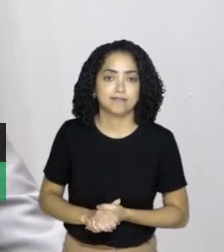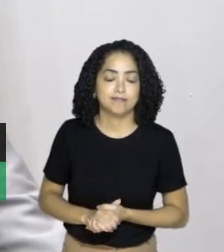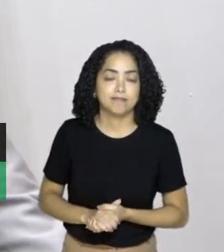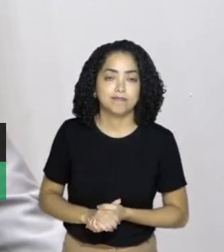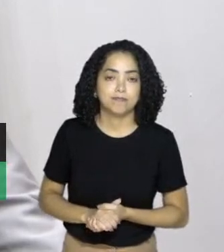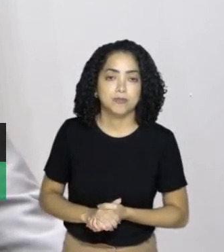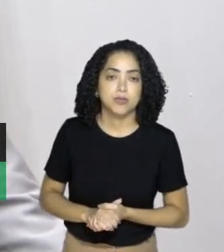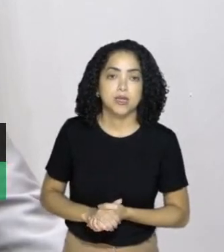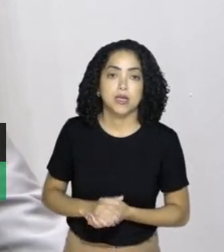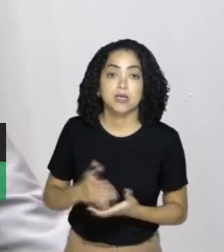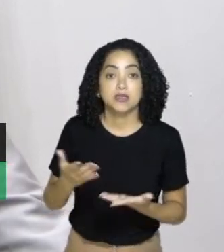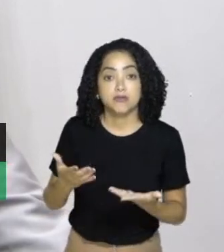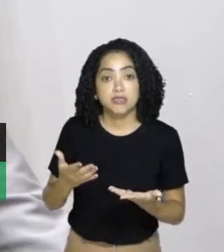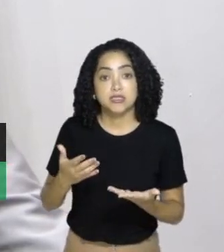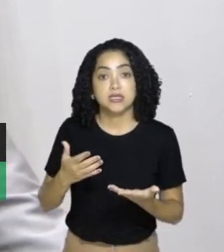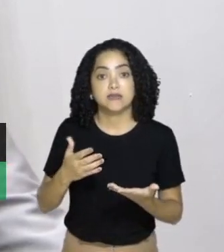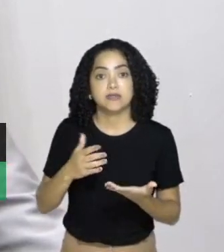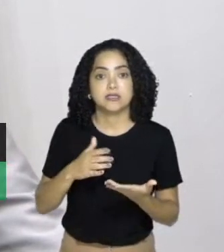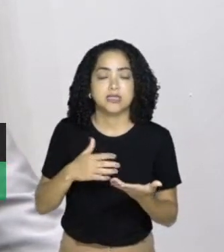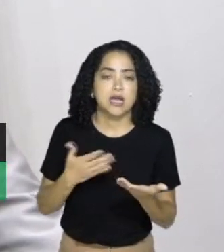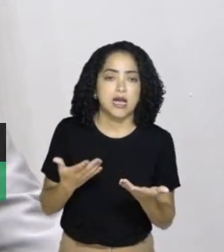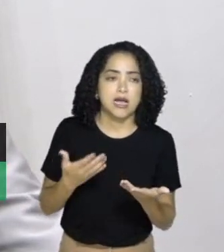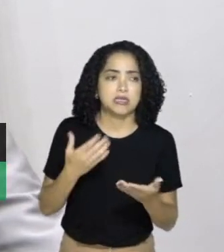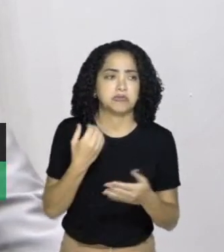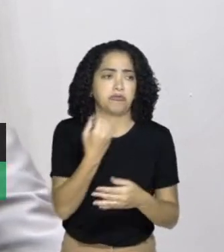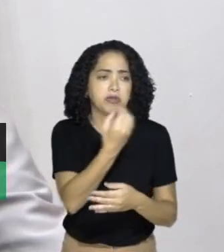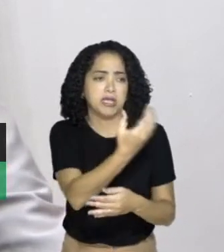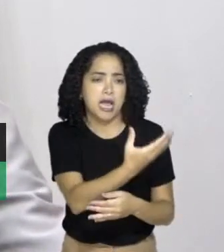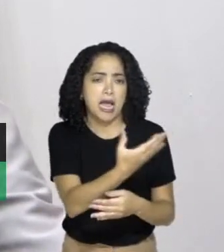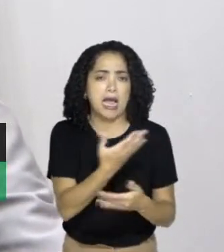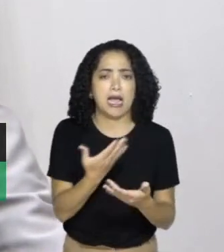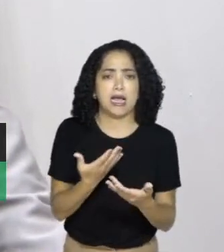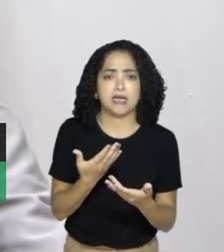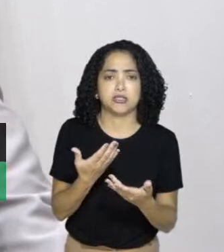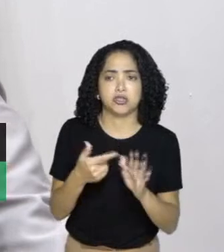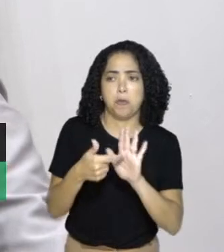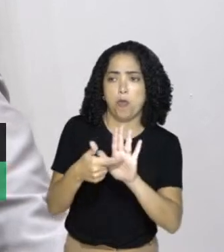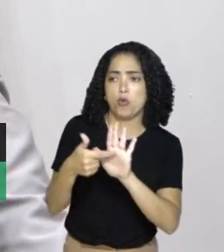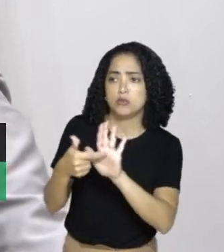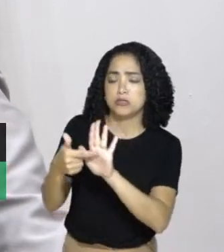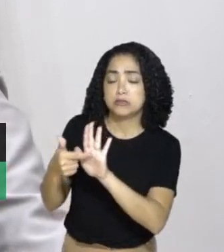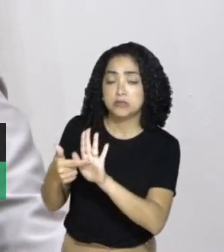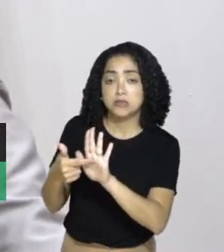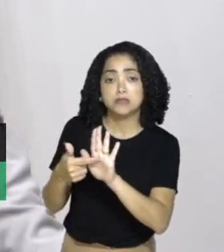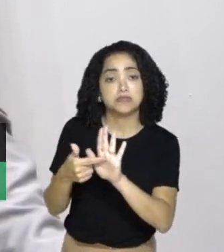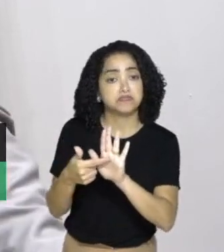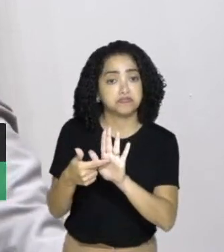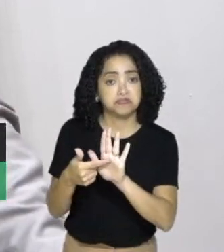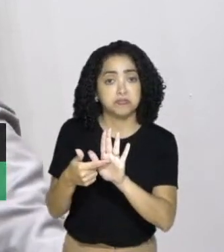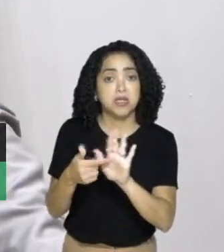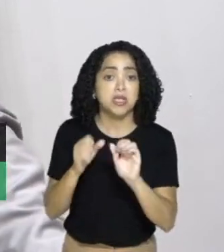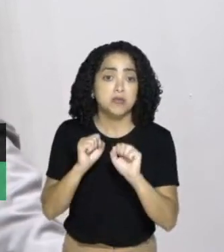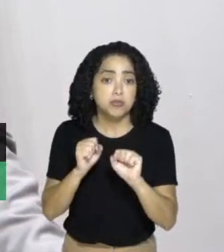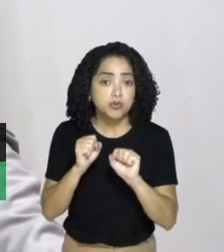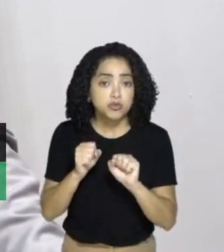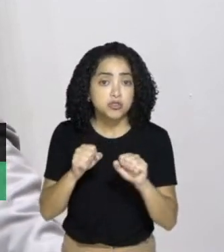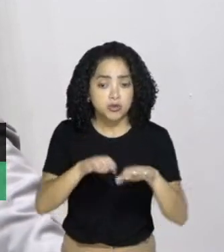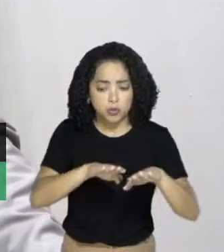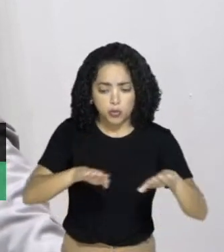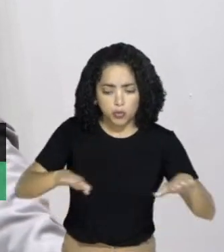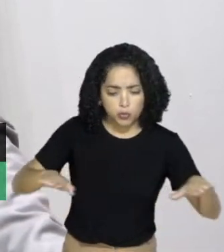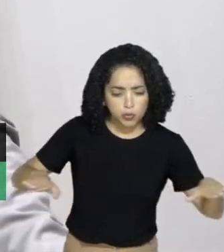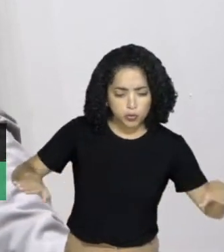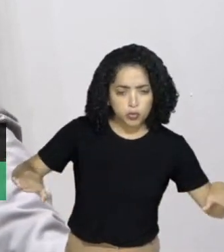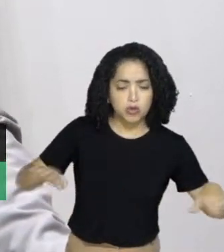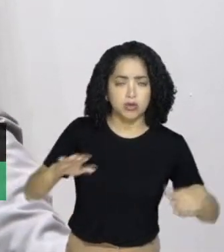em vez de ele estar fazendo pantomimas, viagens, graças, com o dinheiro do munícipe, poderia estar fazendo uma calçada onde a mulher poderia